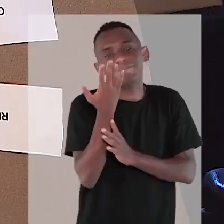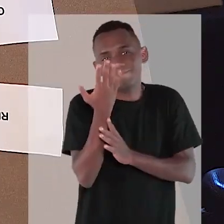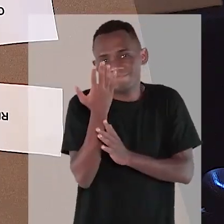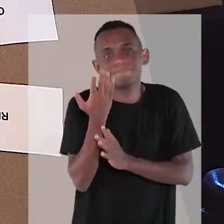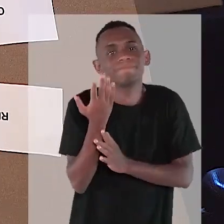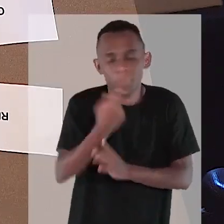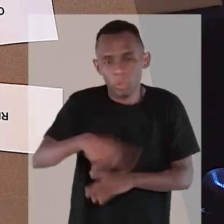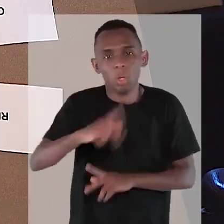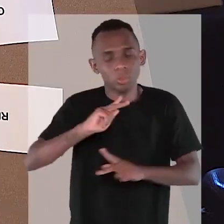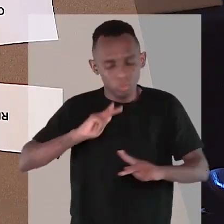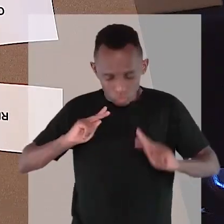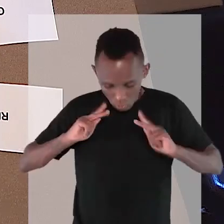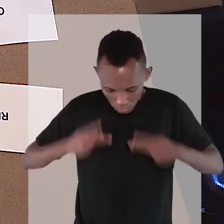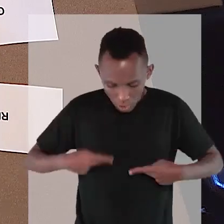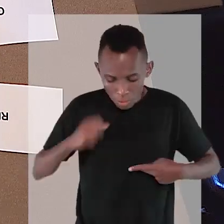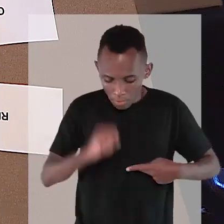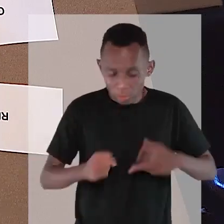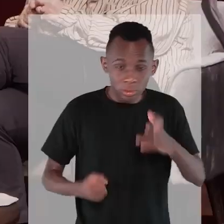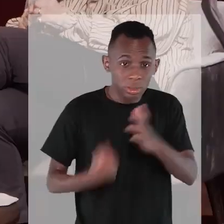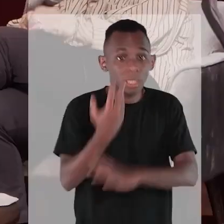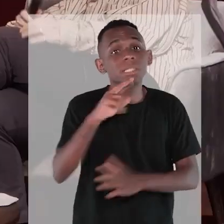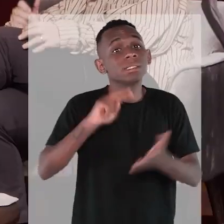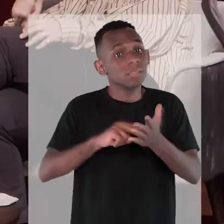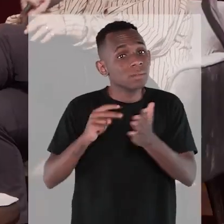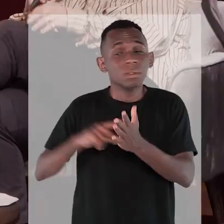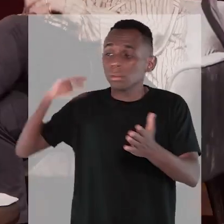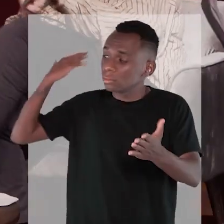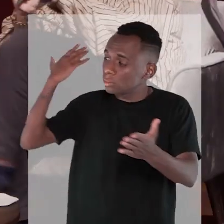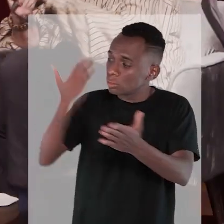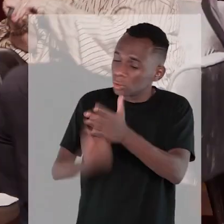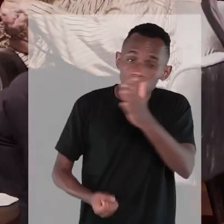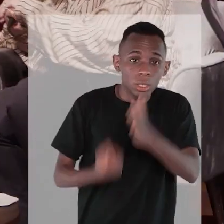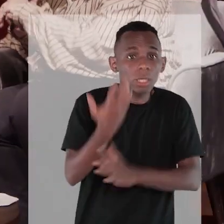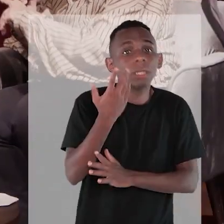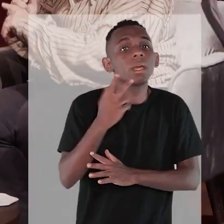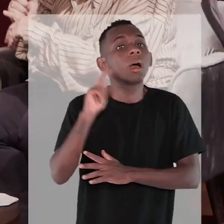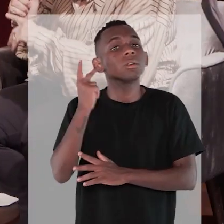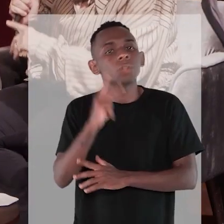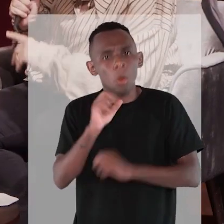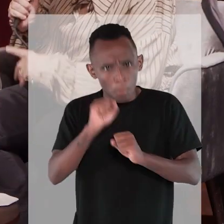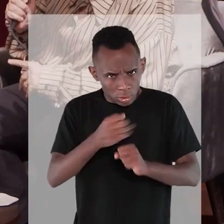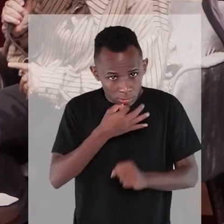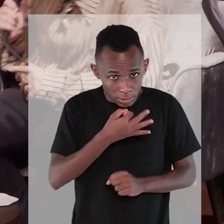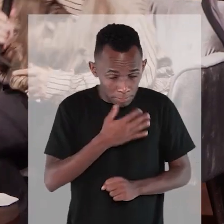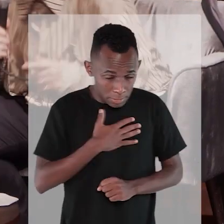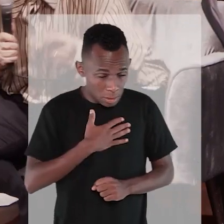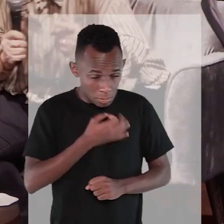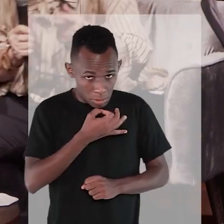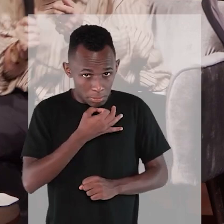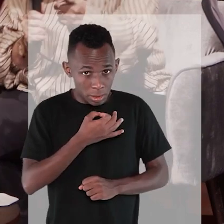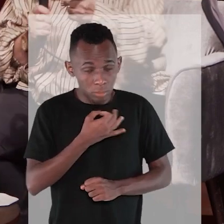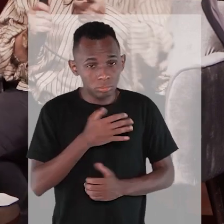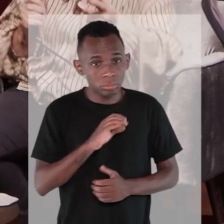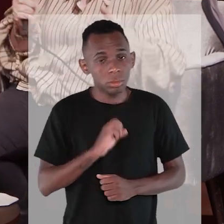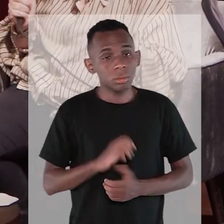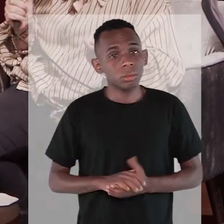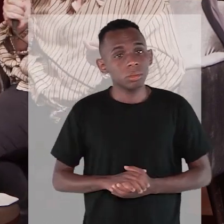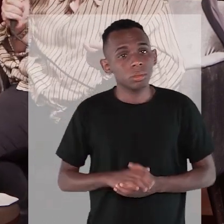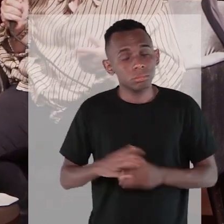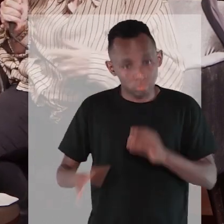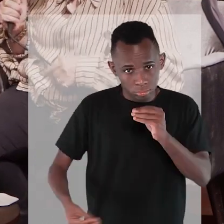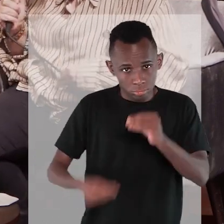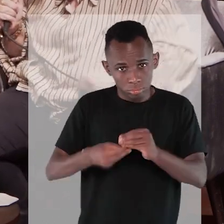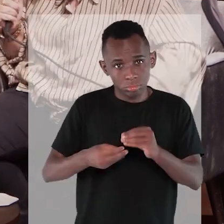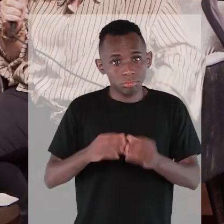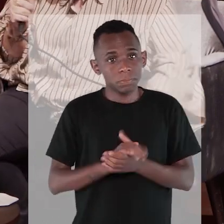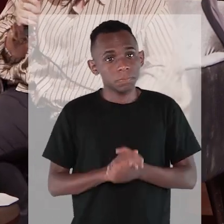criação que nós fazemos juntos é que nós chamamos de história. Deixa eu dar um palpite na sua conversa, posso? Vai, claro. Por conta da questão